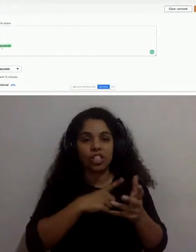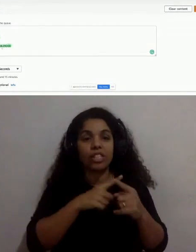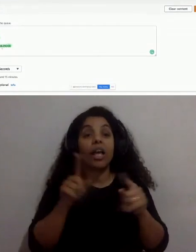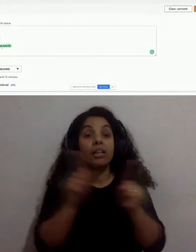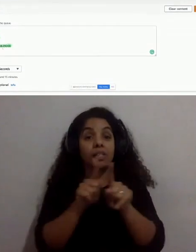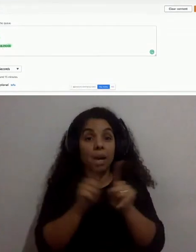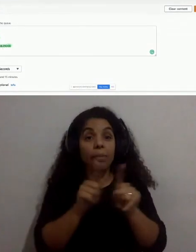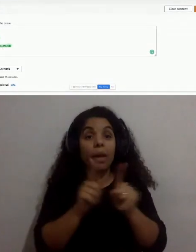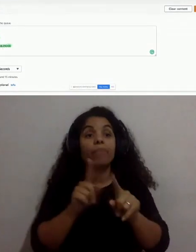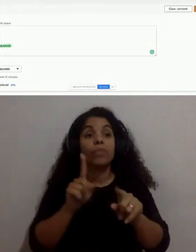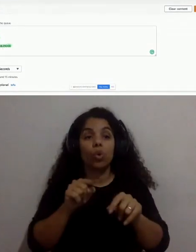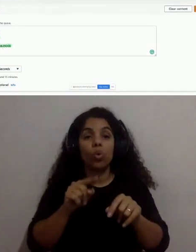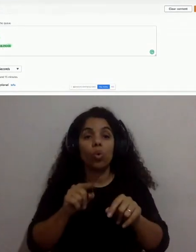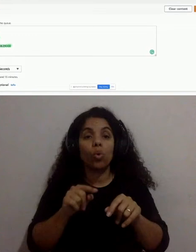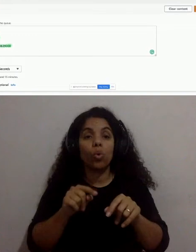também o tempo